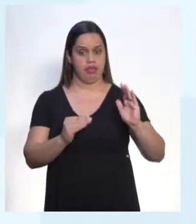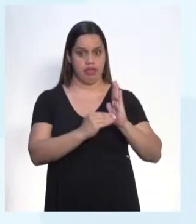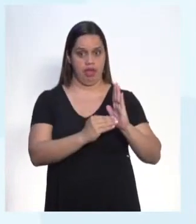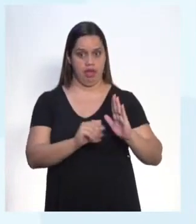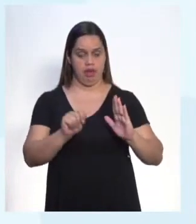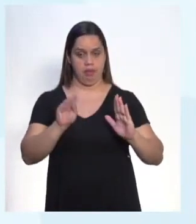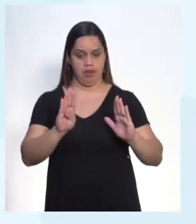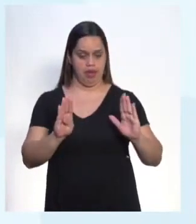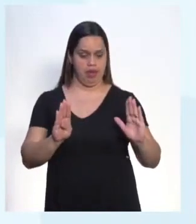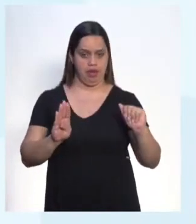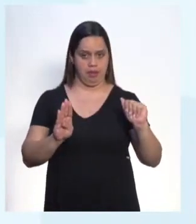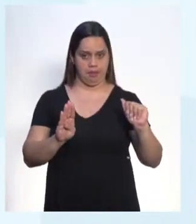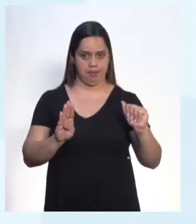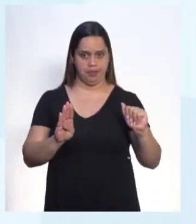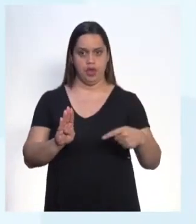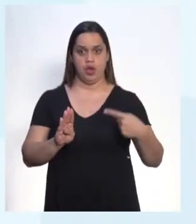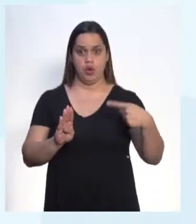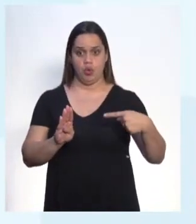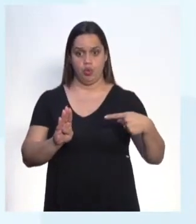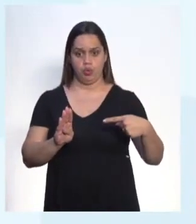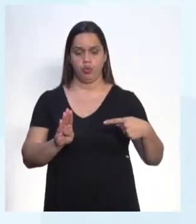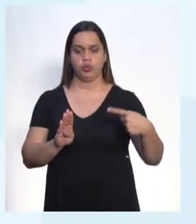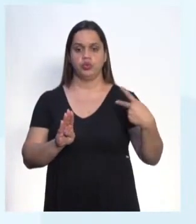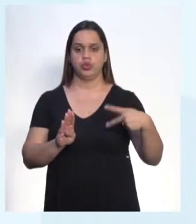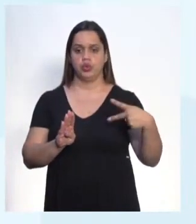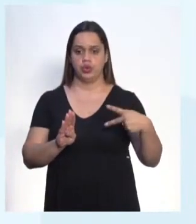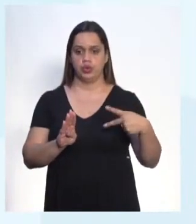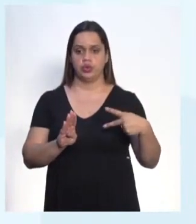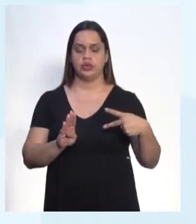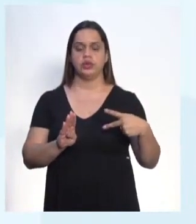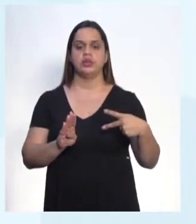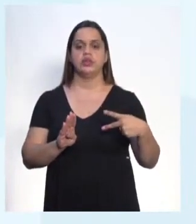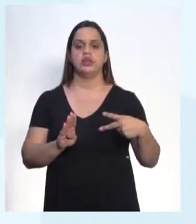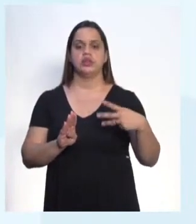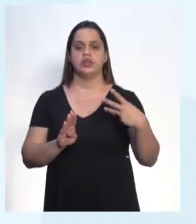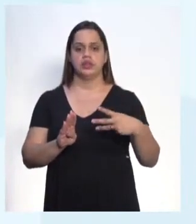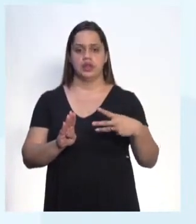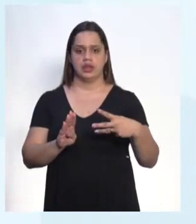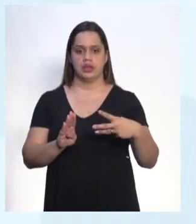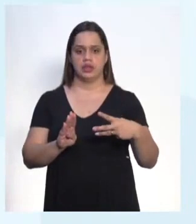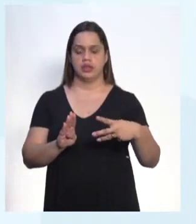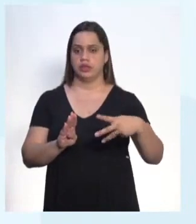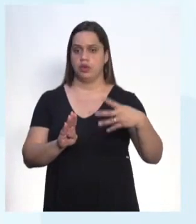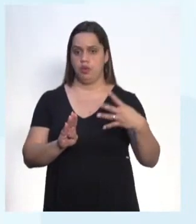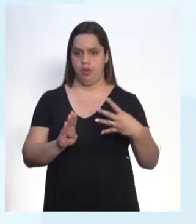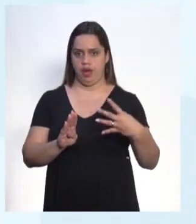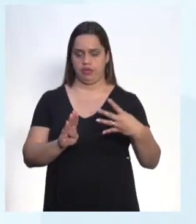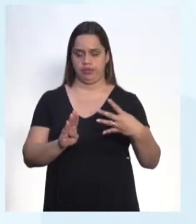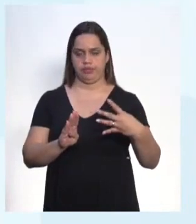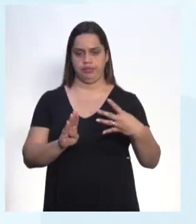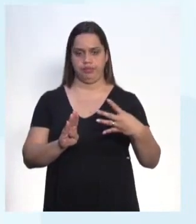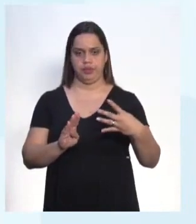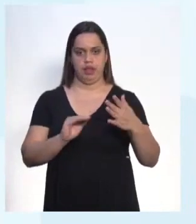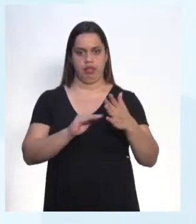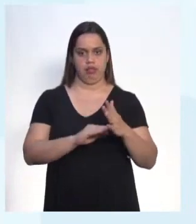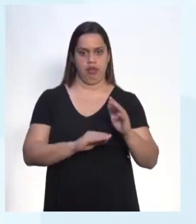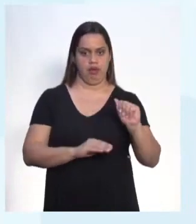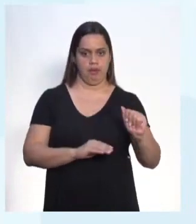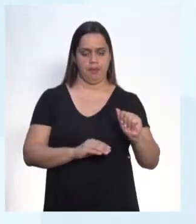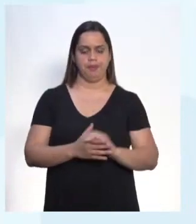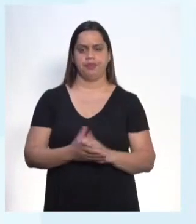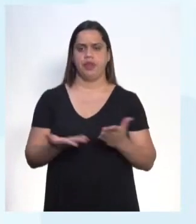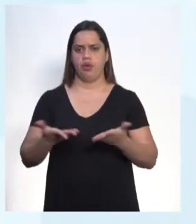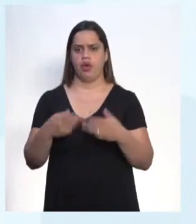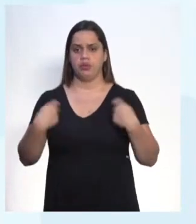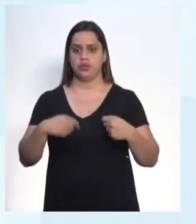contar os caminhos. 1, 2, 3, 4. Agora, o que eu tenho que